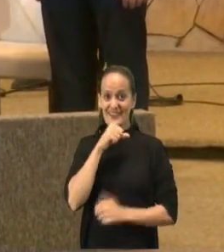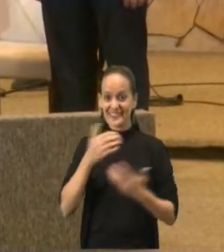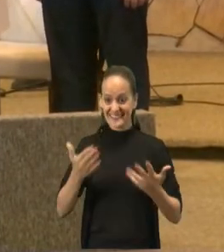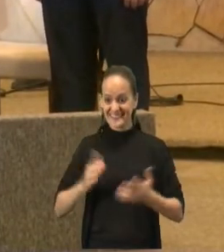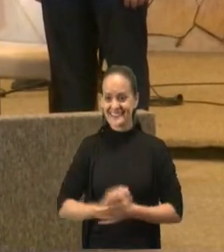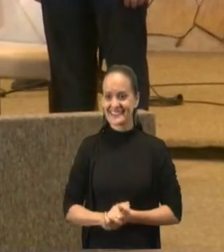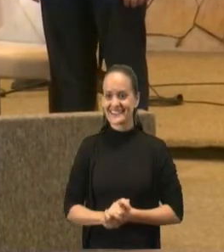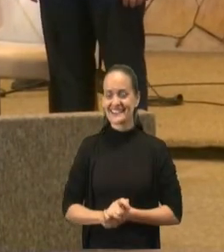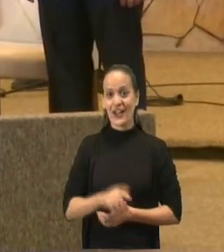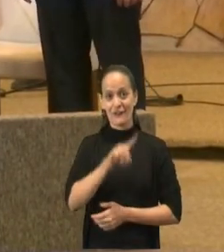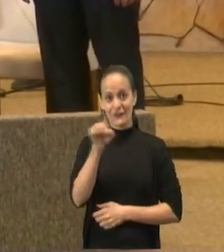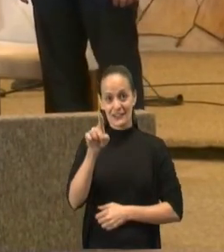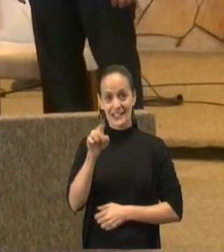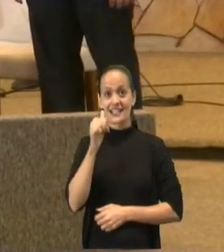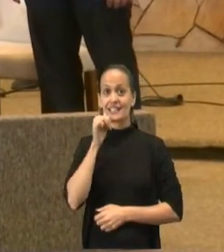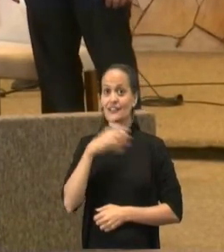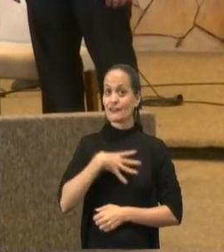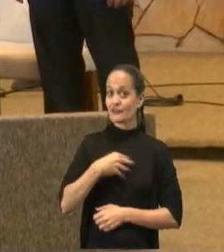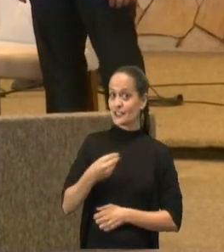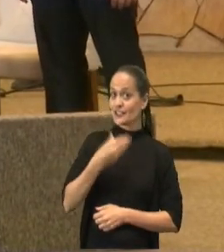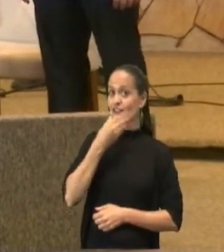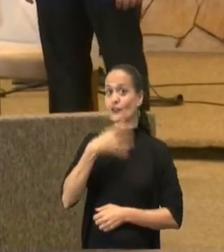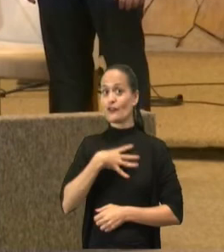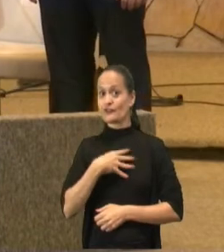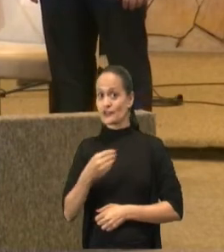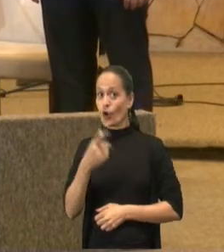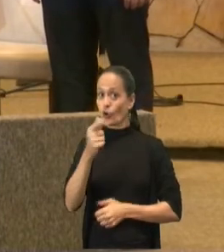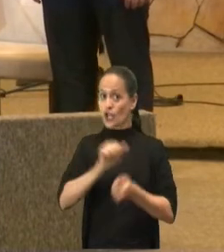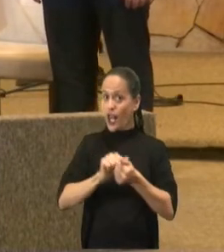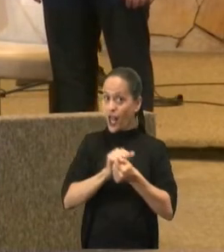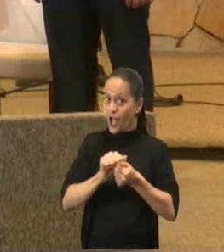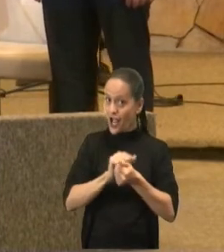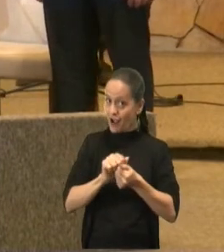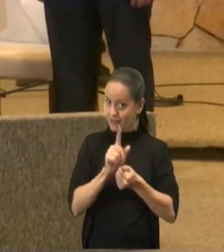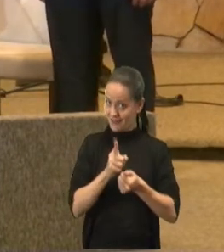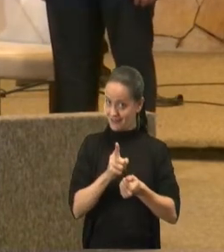Você é filho, você é filha, lave a louça hoje.